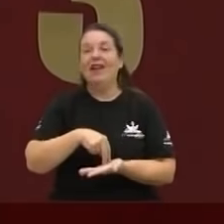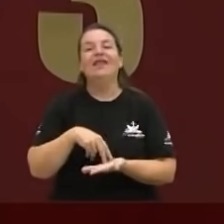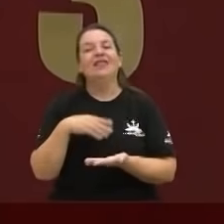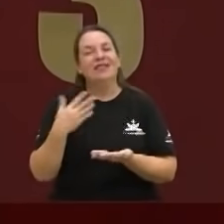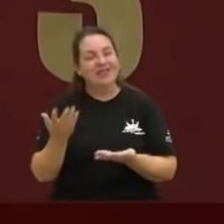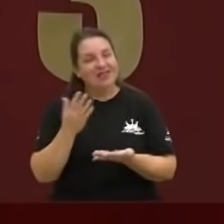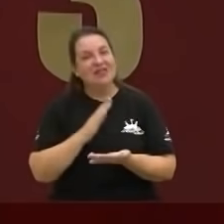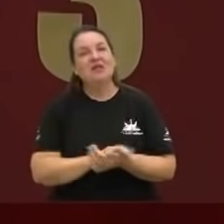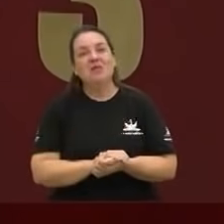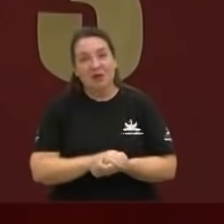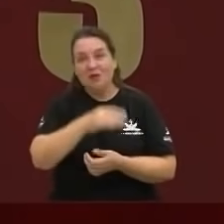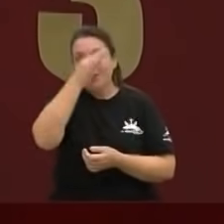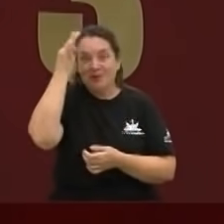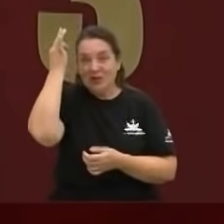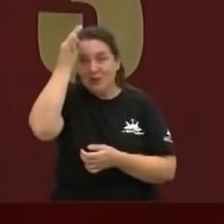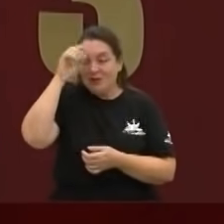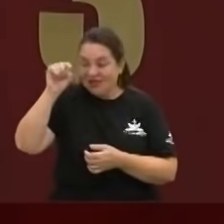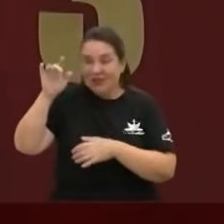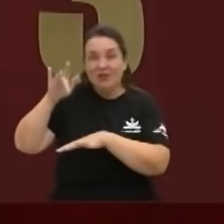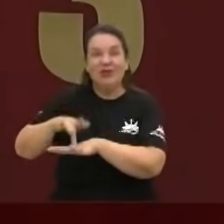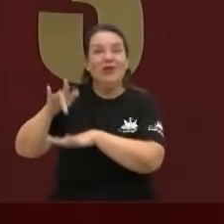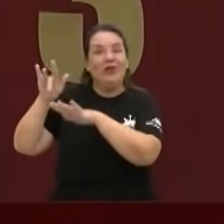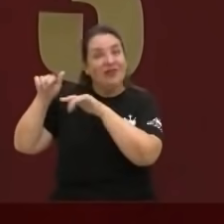Eita pulo no Espírito Santo.